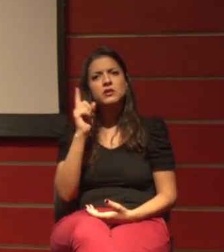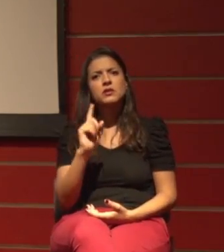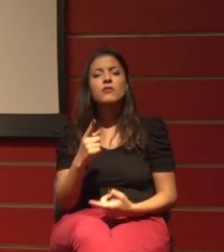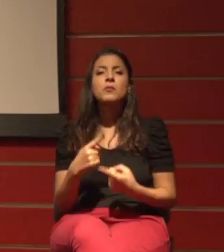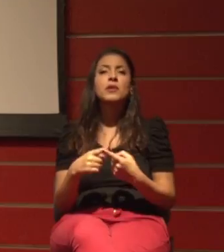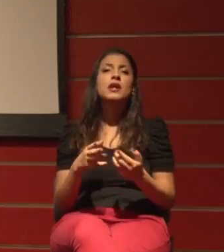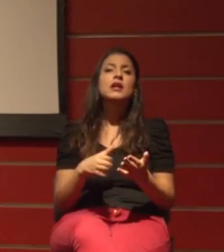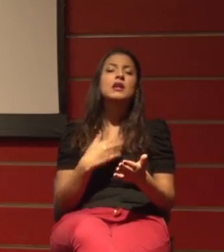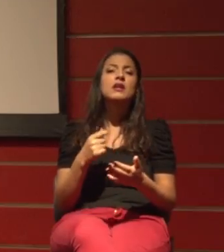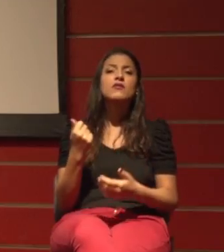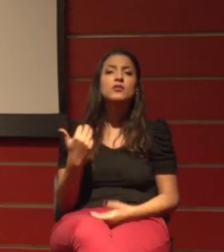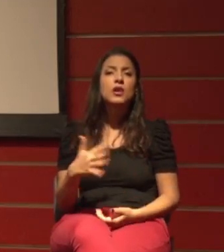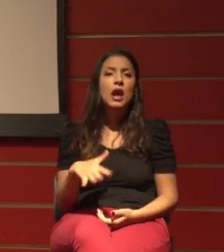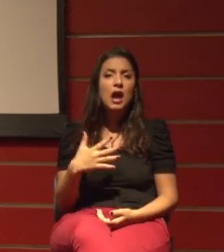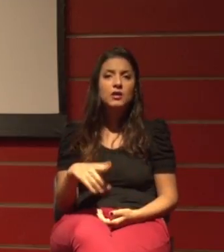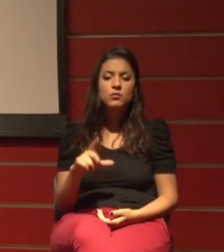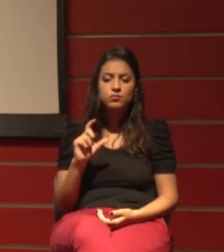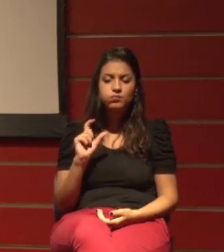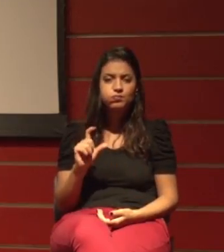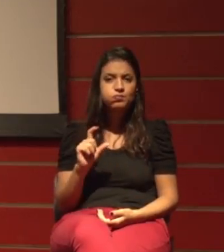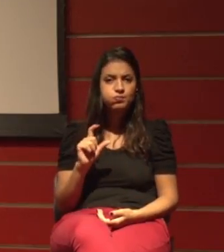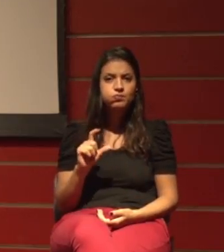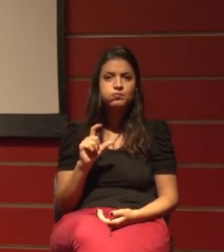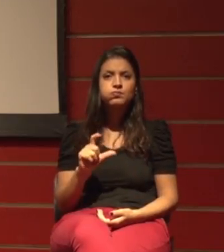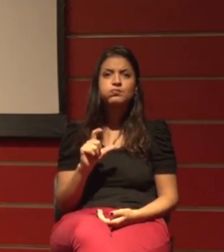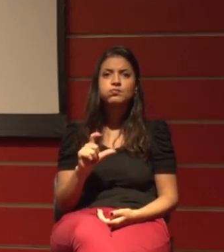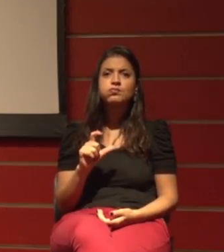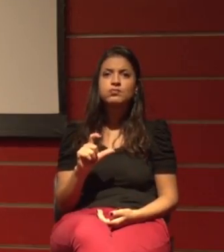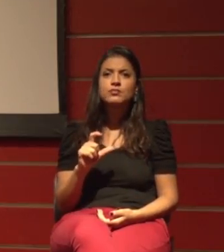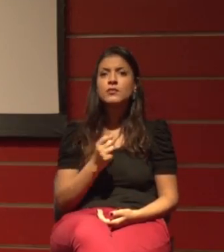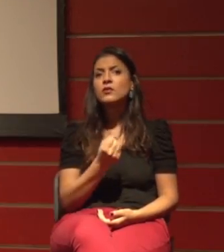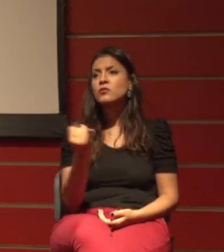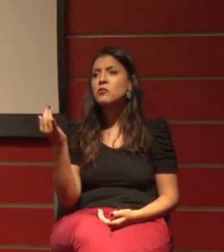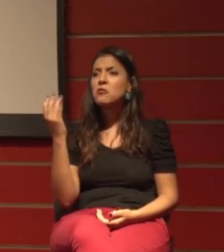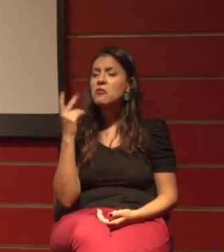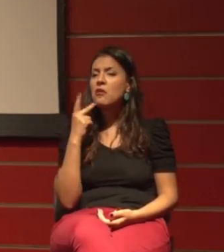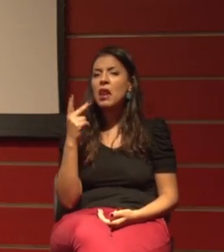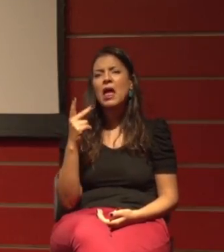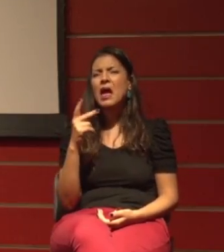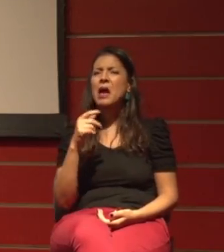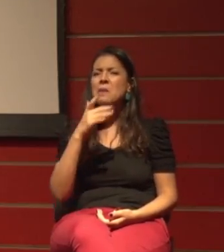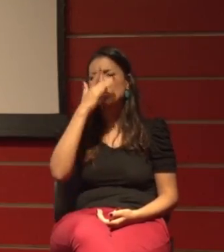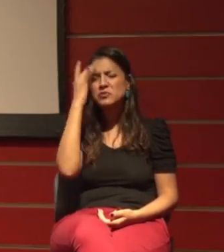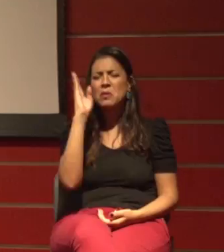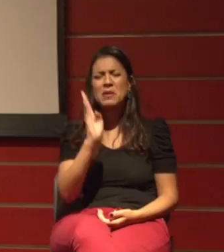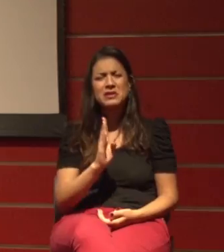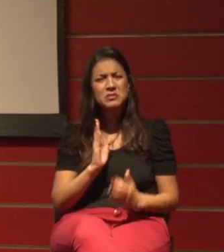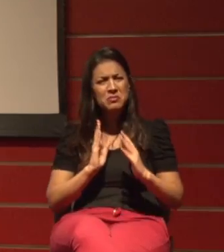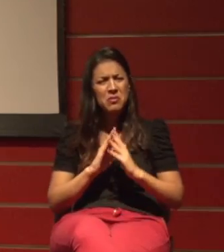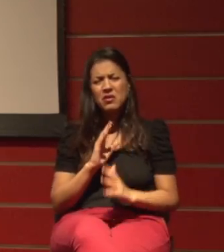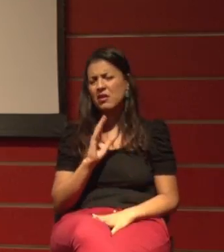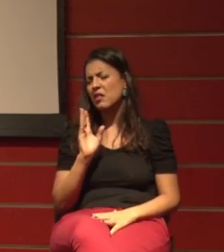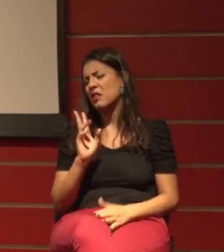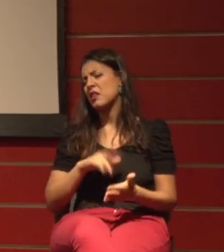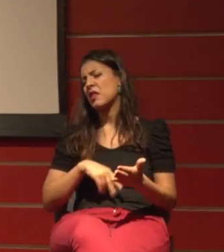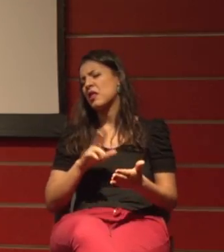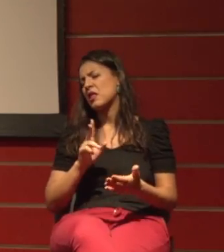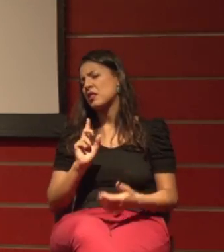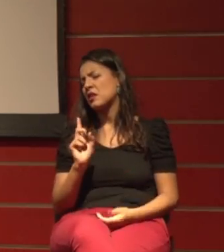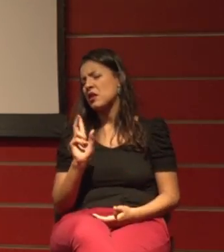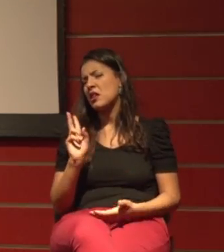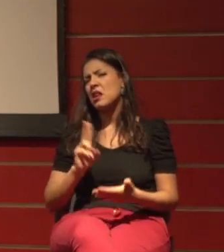caro por ser um livro Grosso né e todo mundo fala brasileiro Não leia brasileiro não lê brasileiro não lê eu acho que brasileiro não